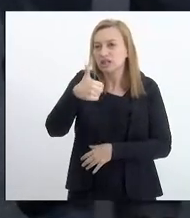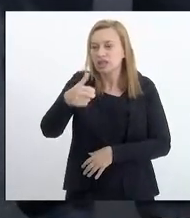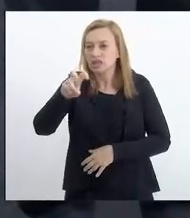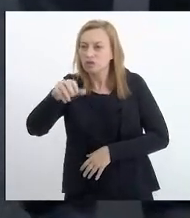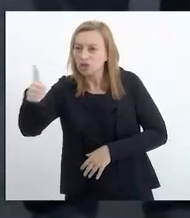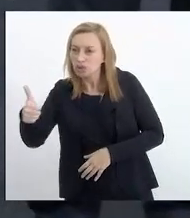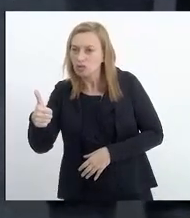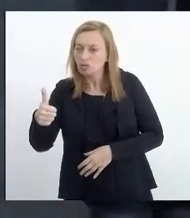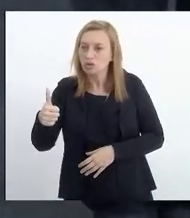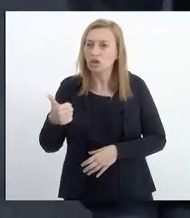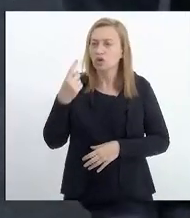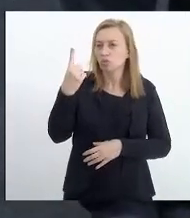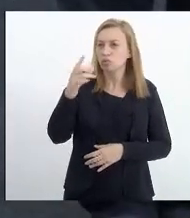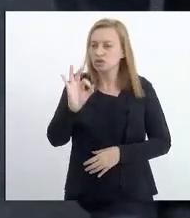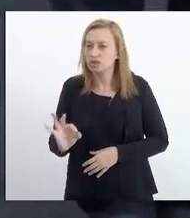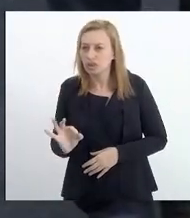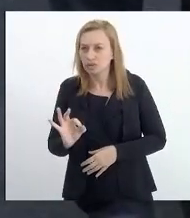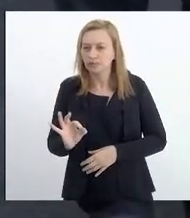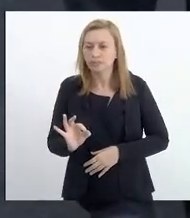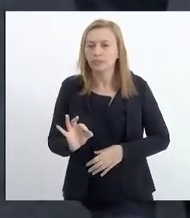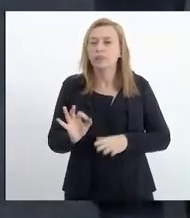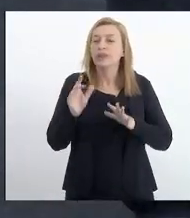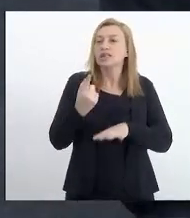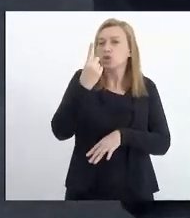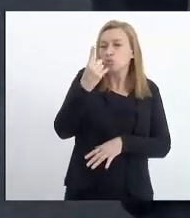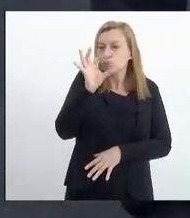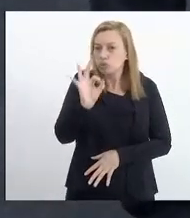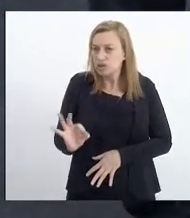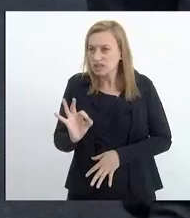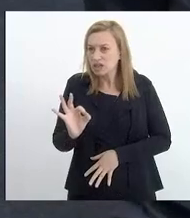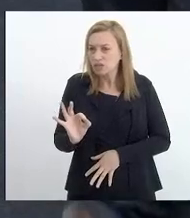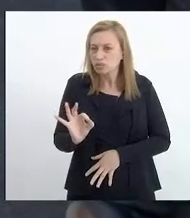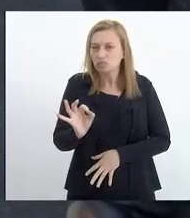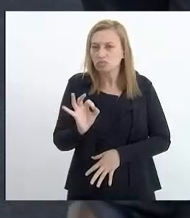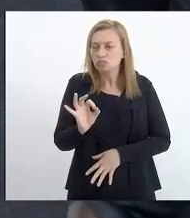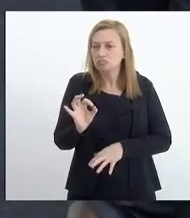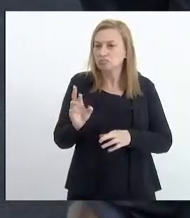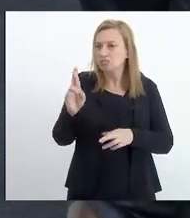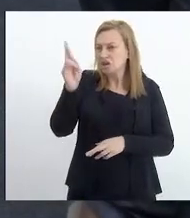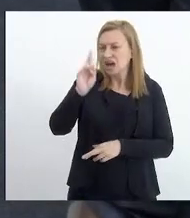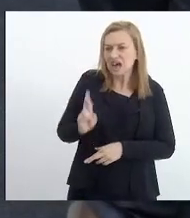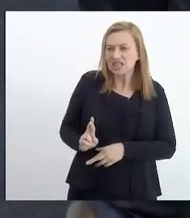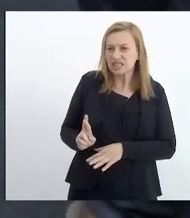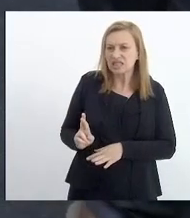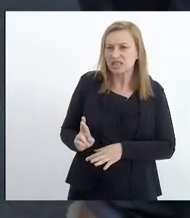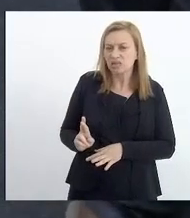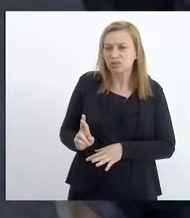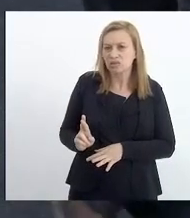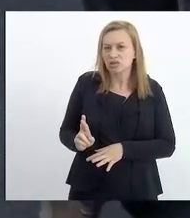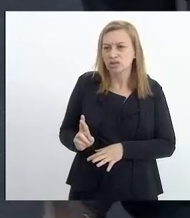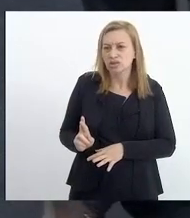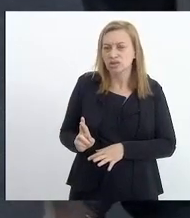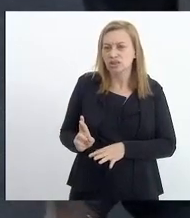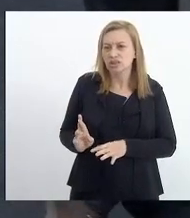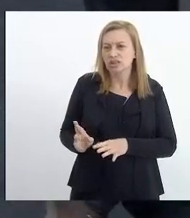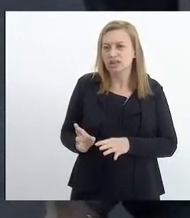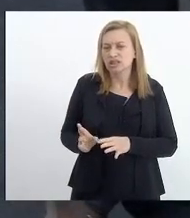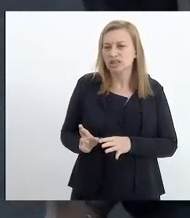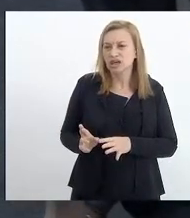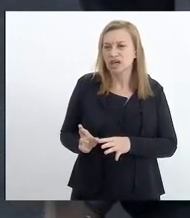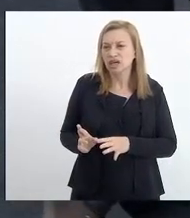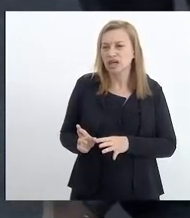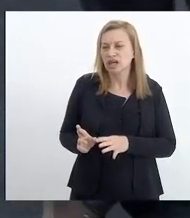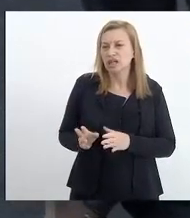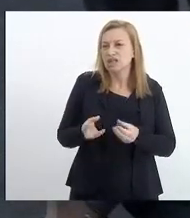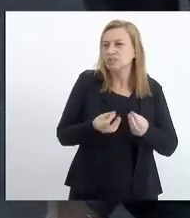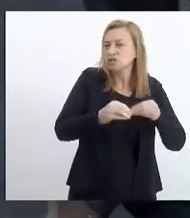fica 1%. Entendeu? Esse 1% não tem razão de ficar, a não ser a adoção do novo regime que teve em setembro